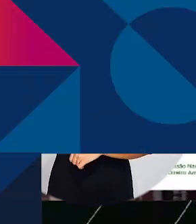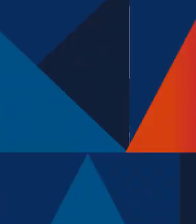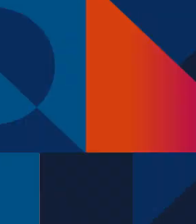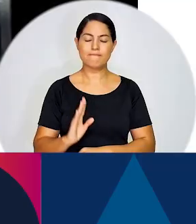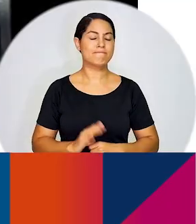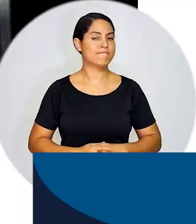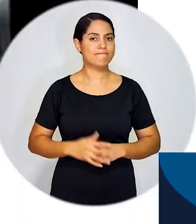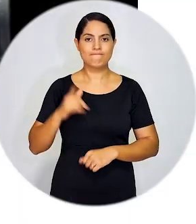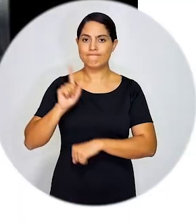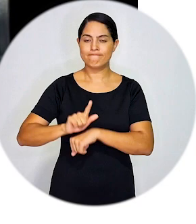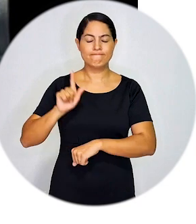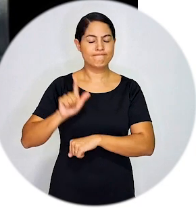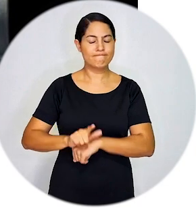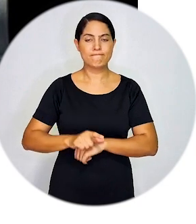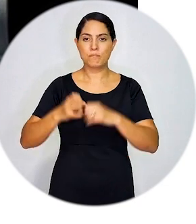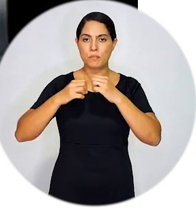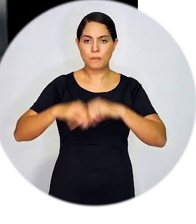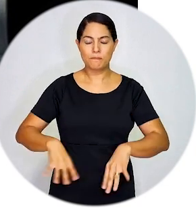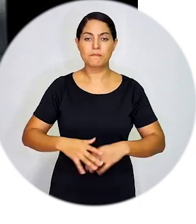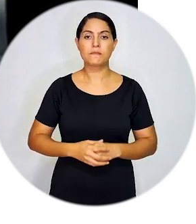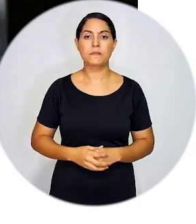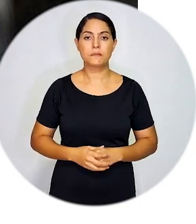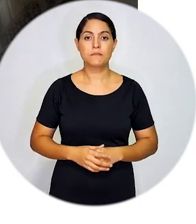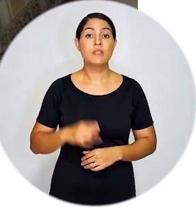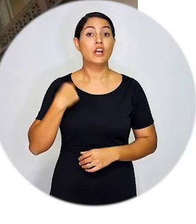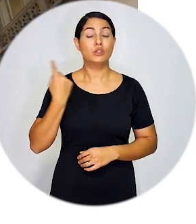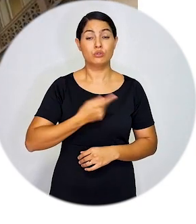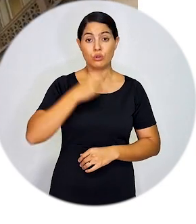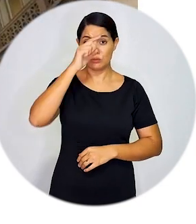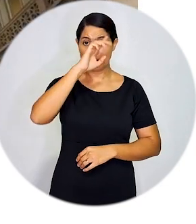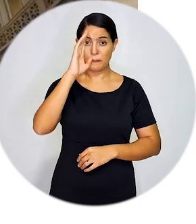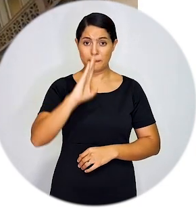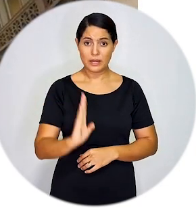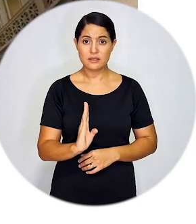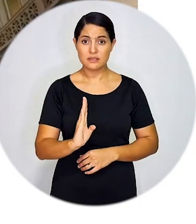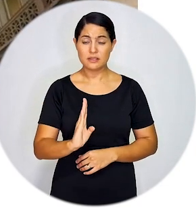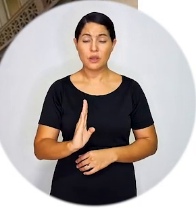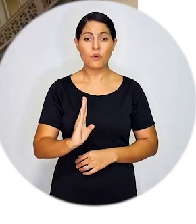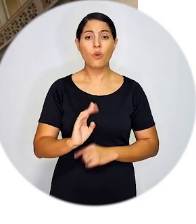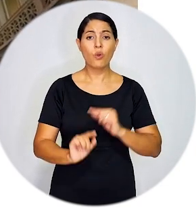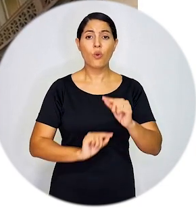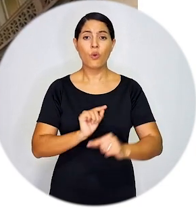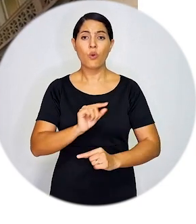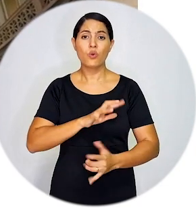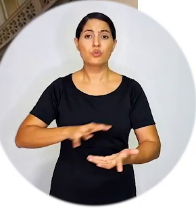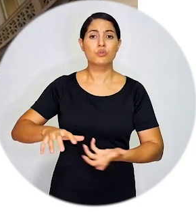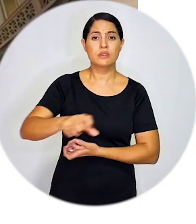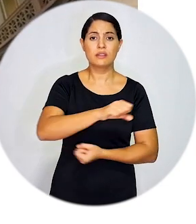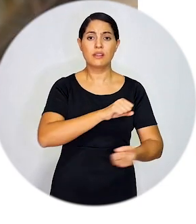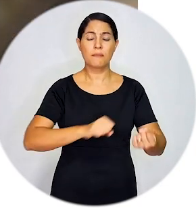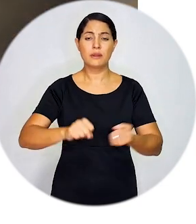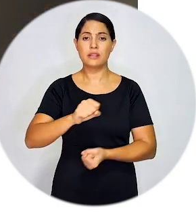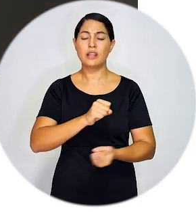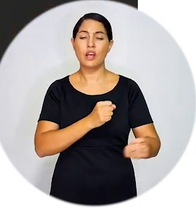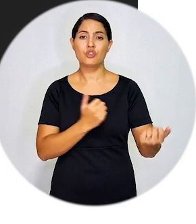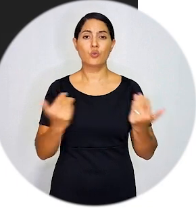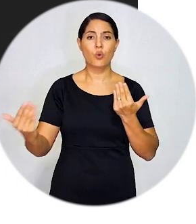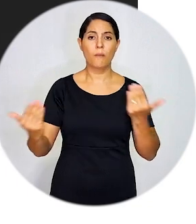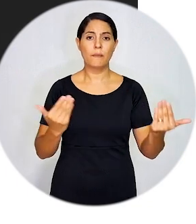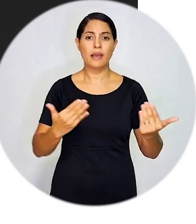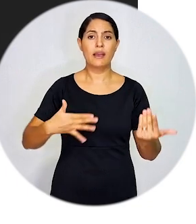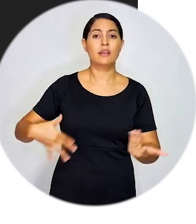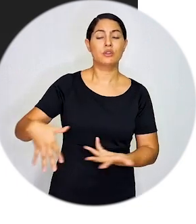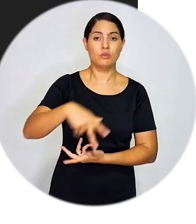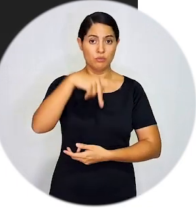recursos. Nosso país possui a legislação ambiental mais protetiva do mundo e nem isso impede